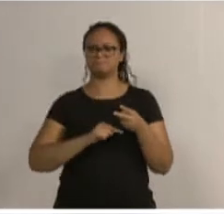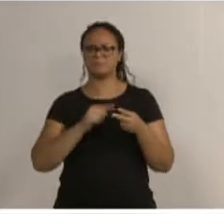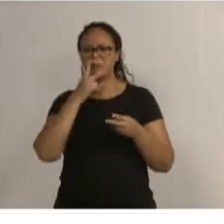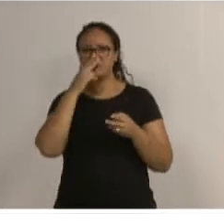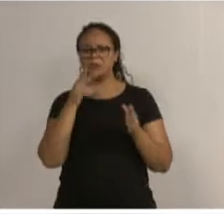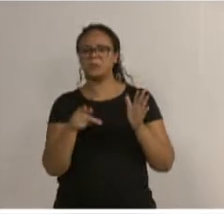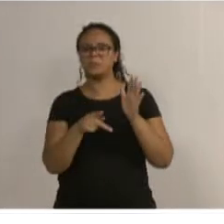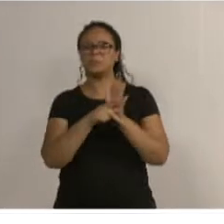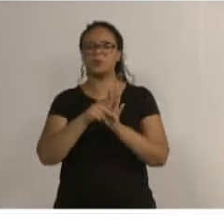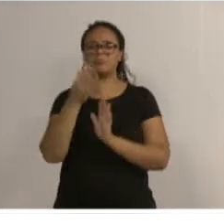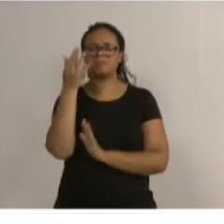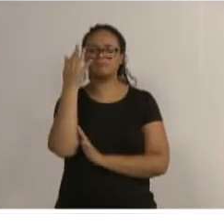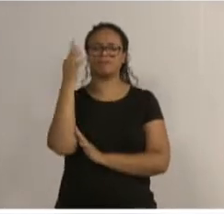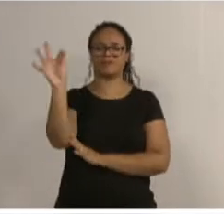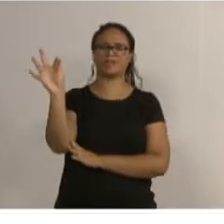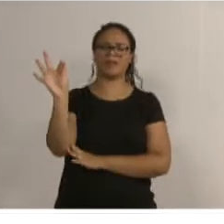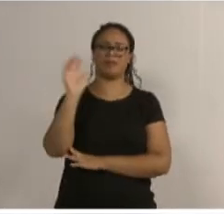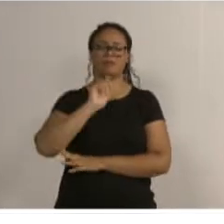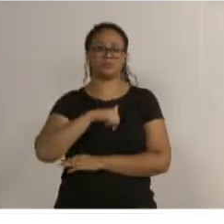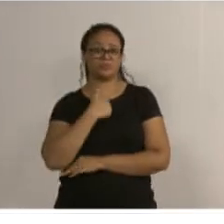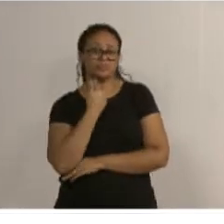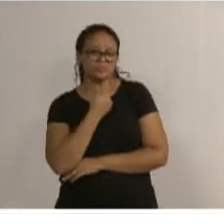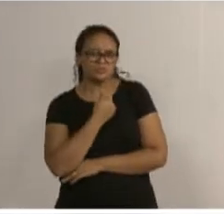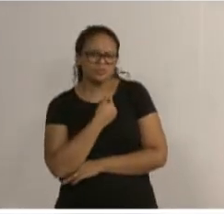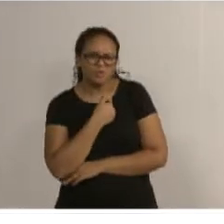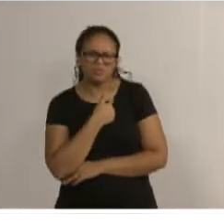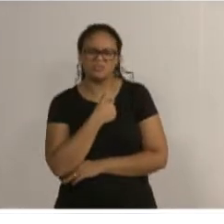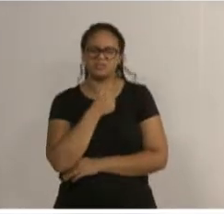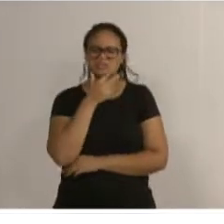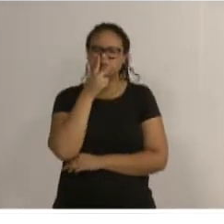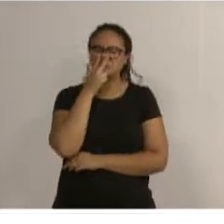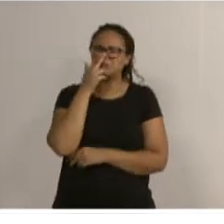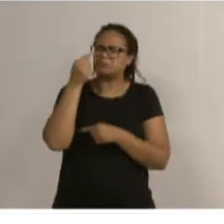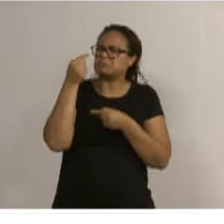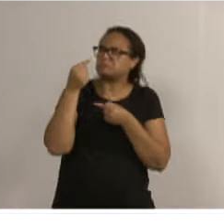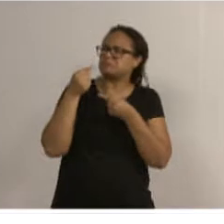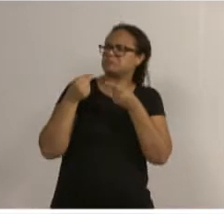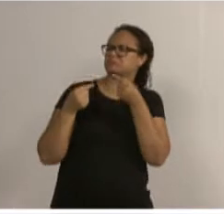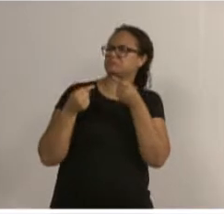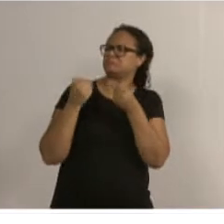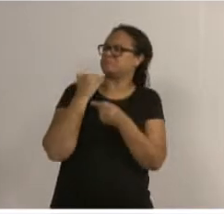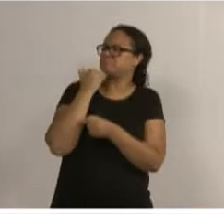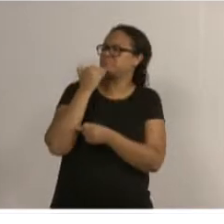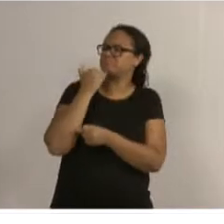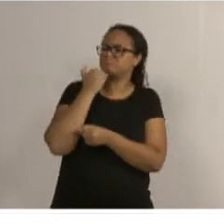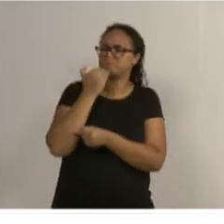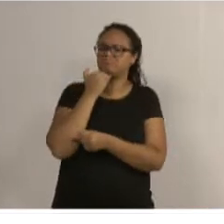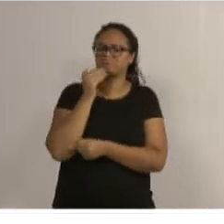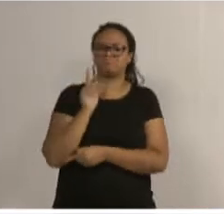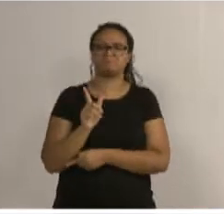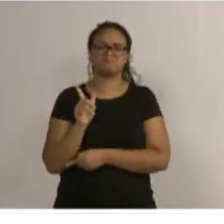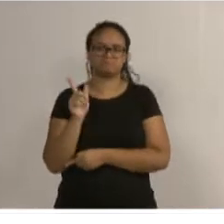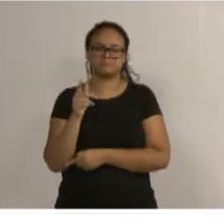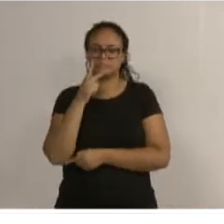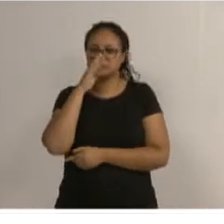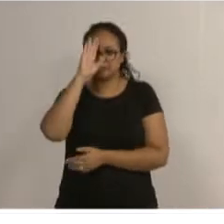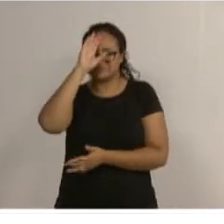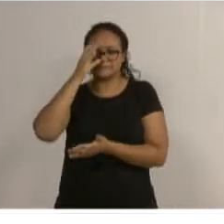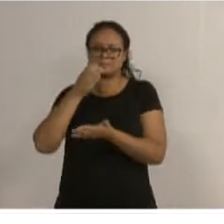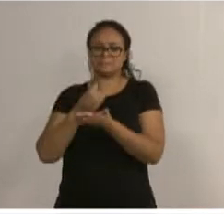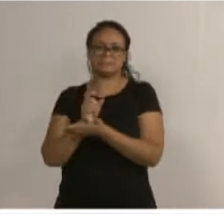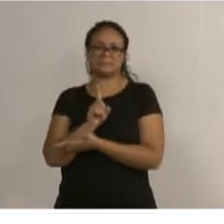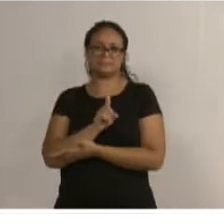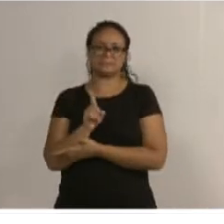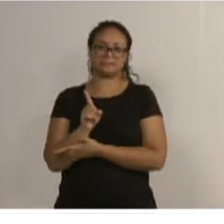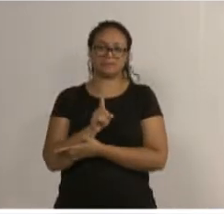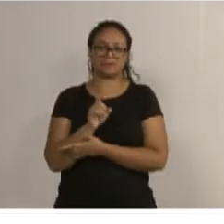nós cidadãos comuns, não funciona como deveria funcionar. A gente sabe disso. Para uma reclamação chegar a